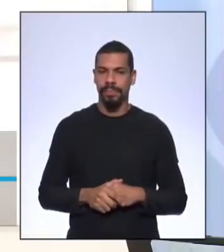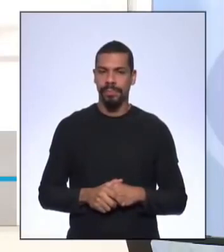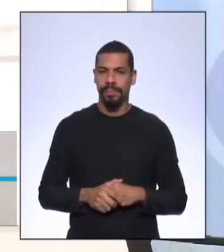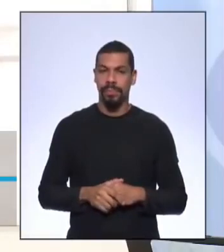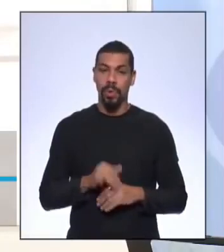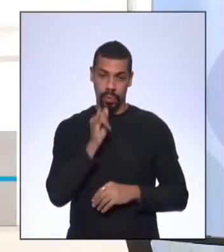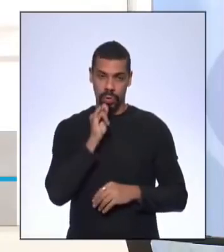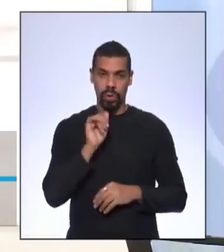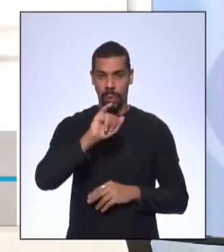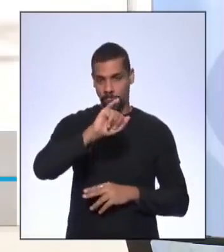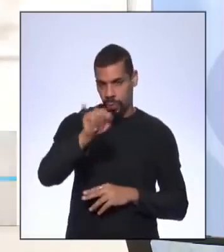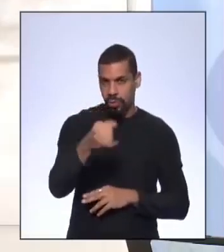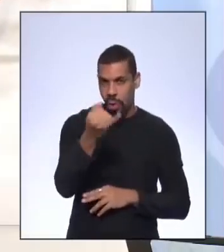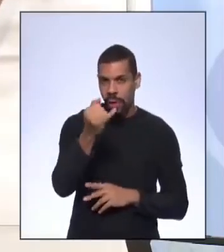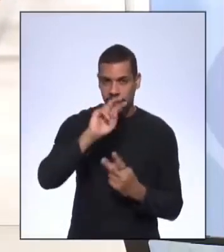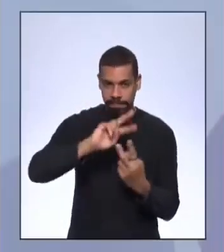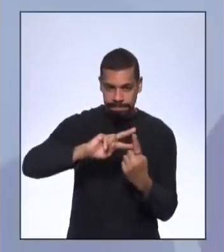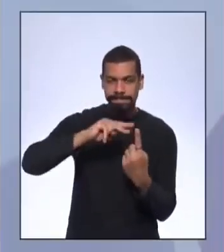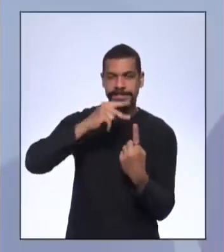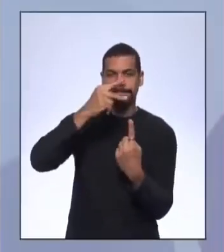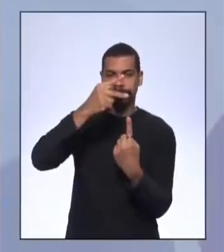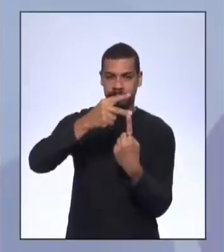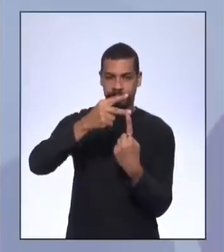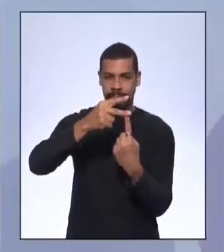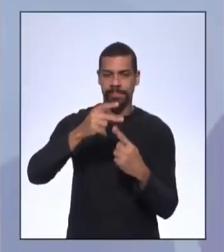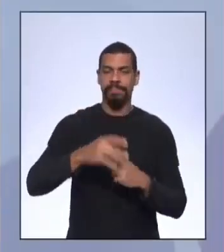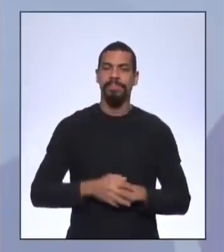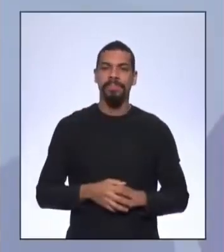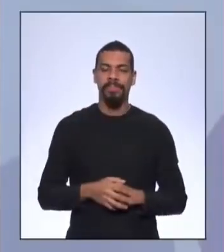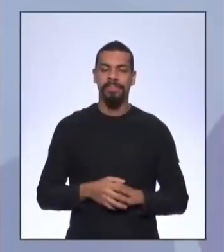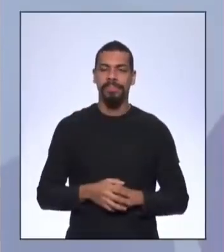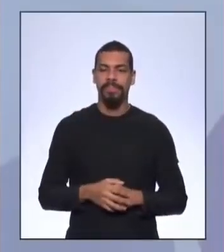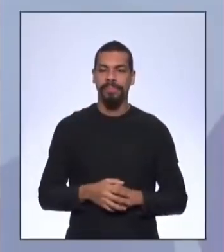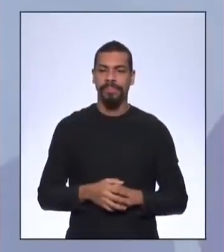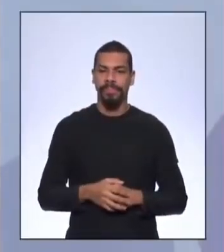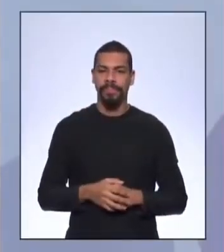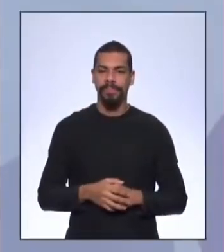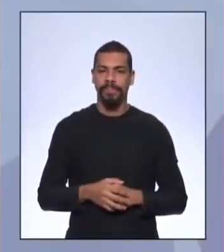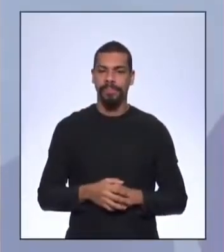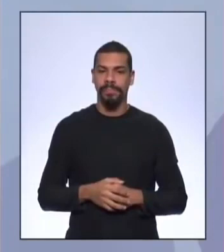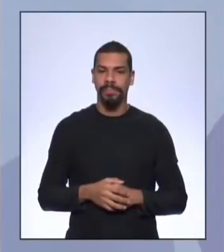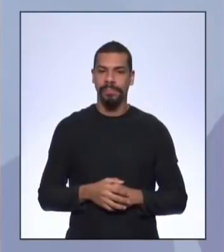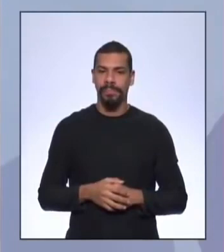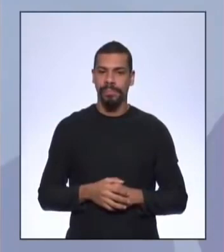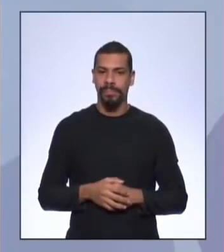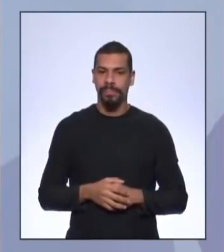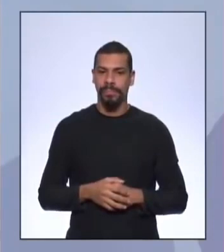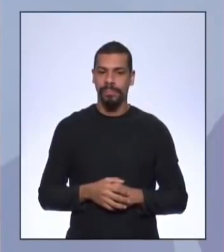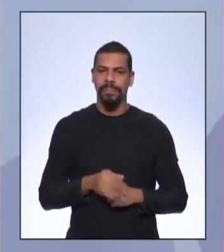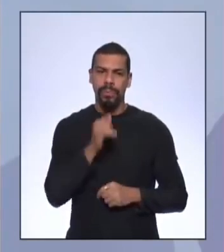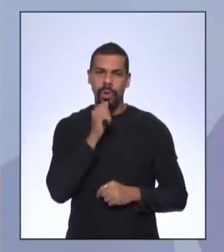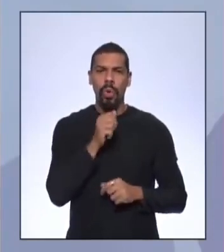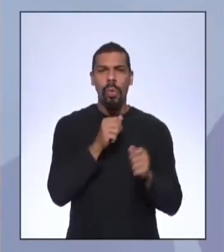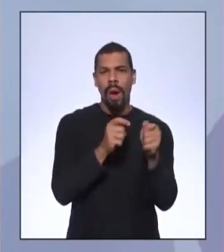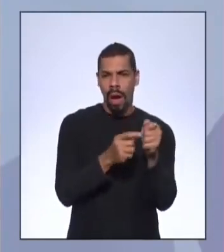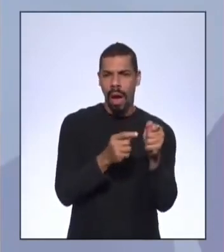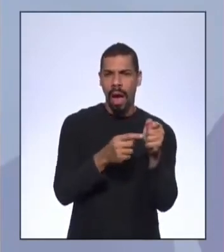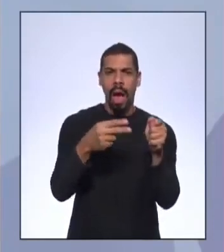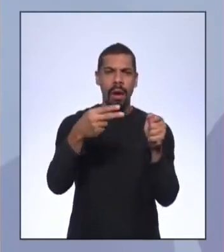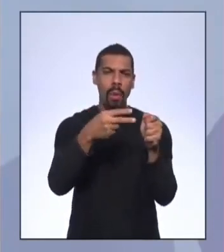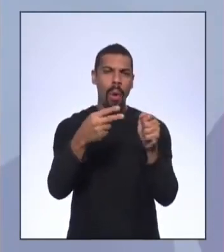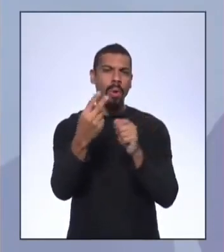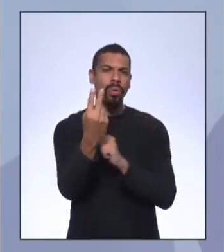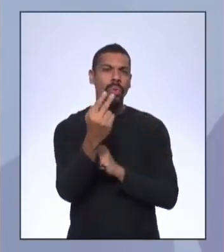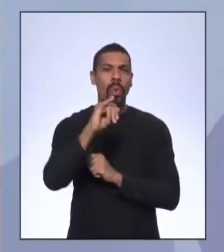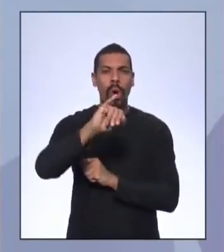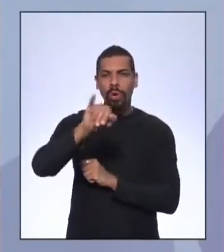eu recebendo o dobro. Então, a Alessandra aqui, né, é 2 vezes o que eu recebi. Então, ela